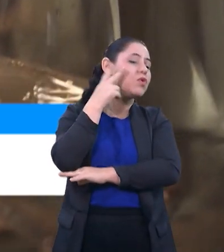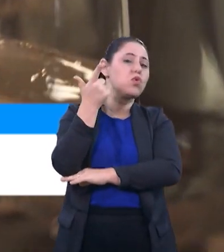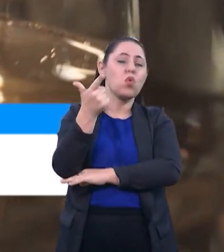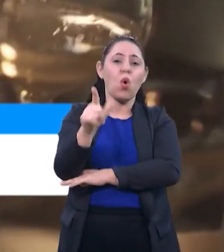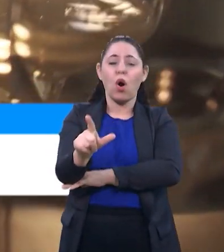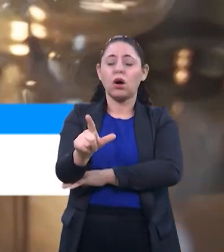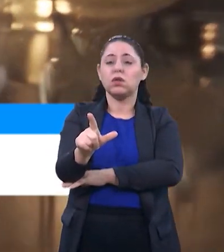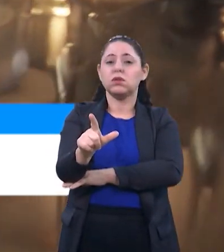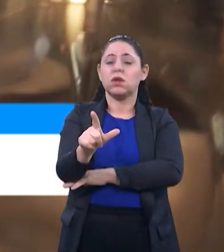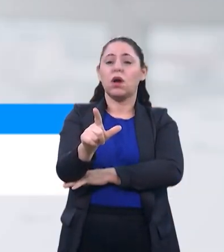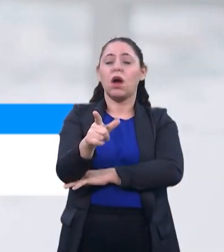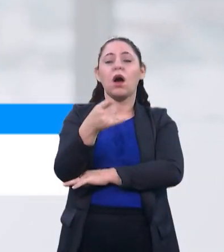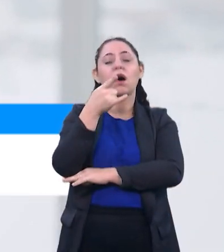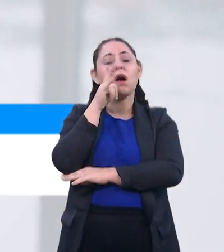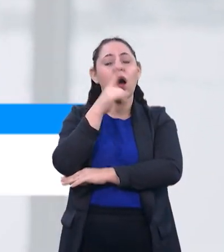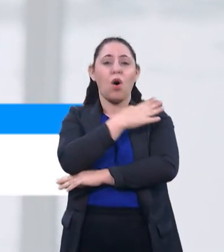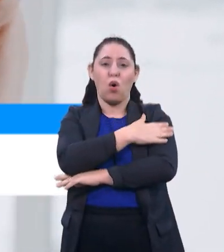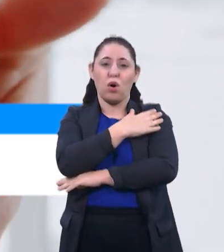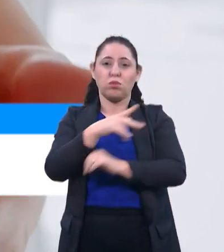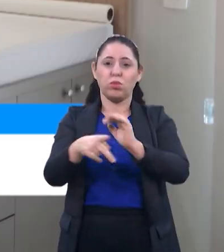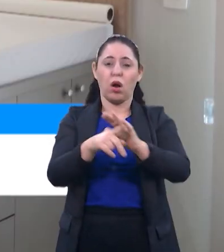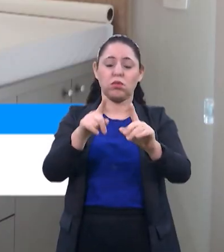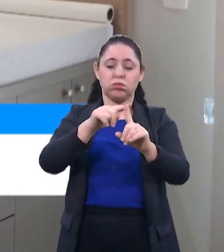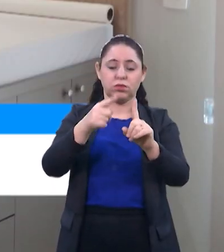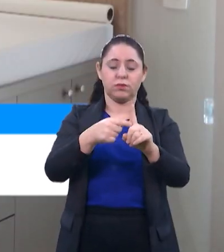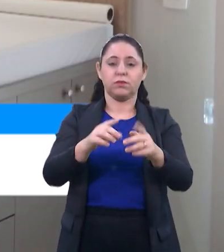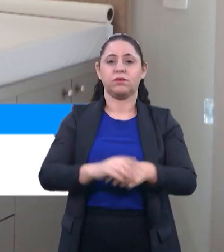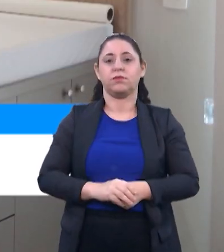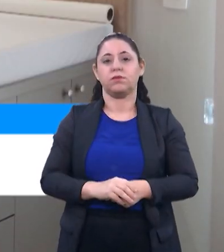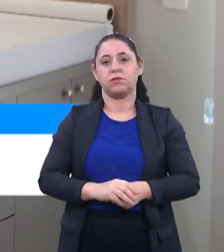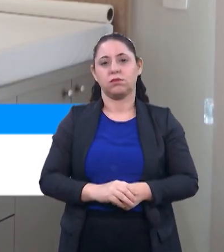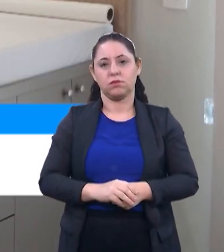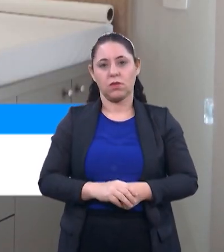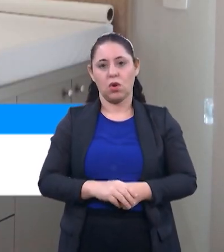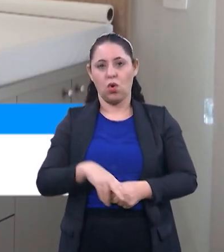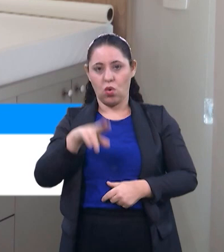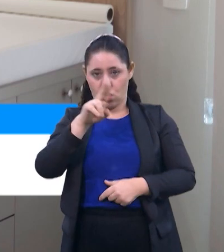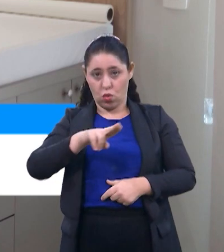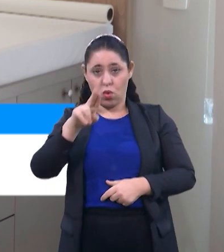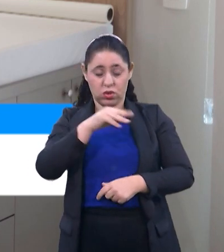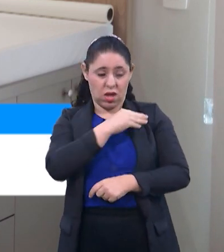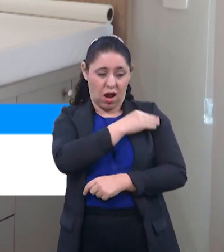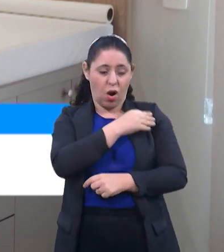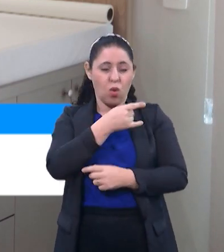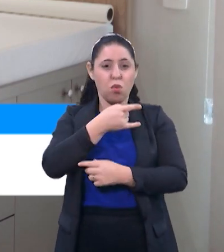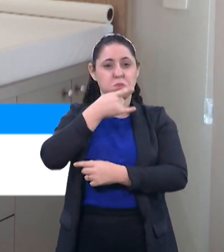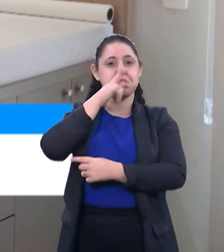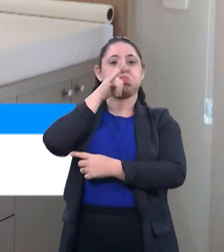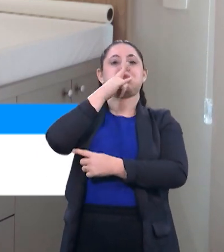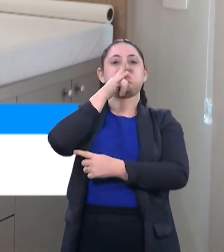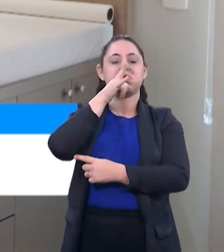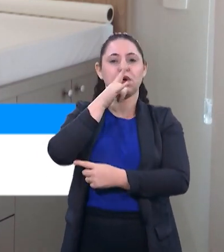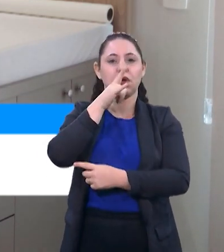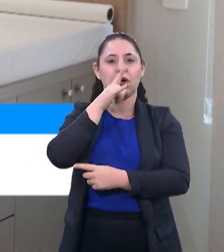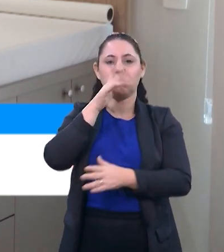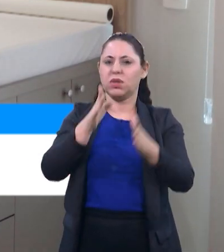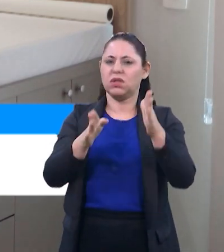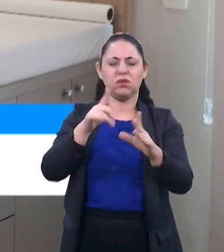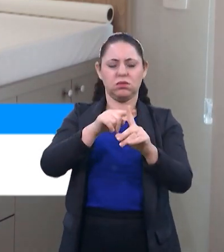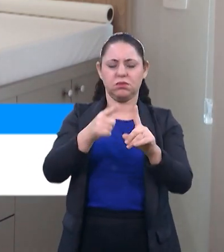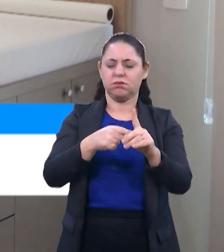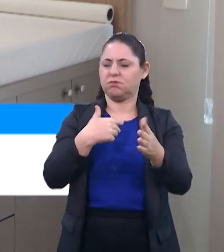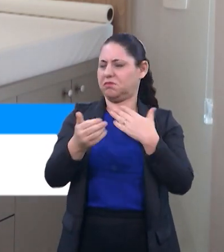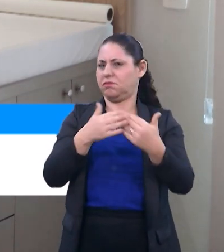outras bebidas alcoólicas durante a gravidez. A alteração pelo uso do álcool, independente de que época que acontece